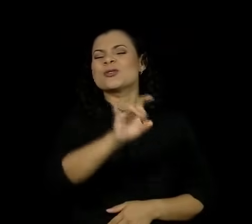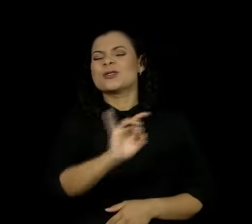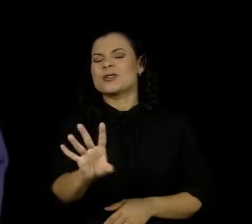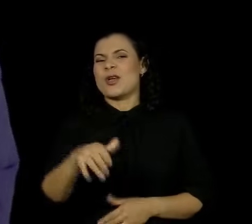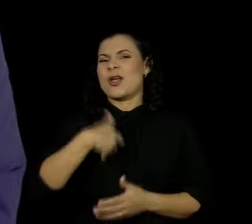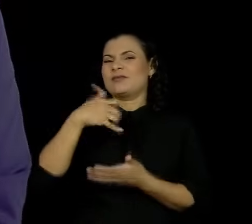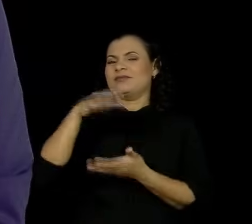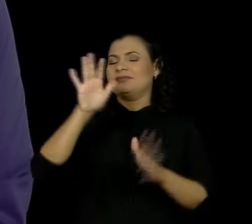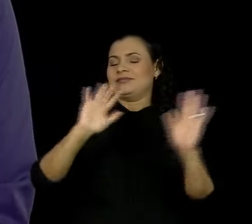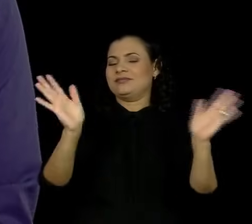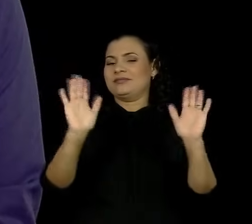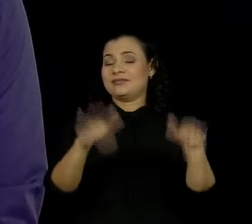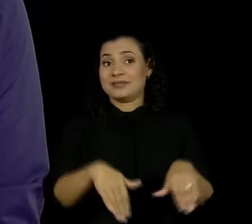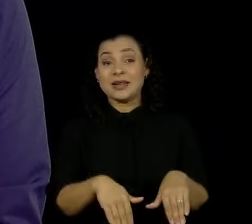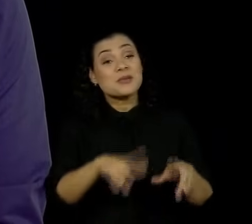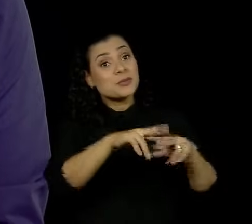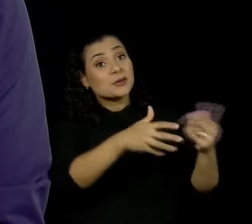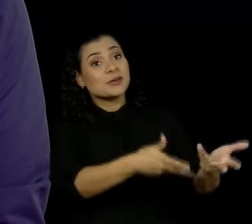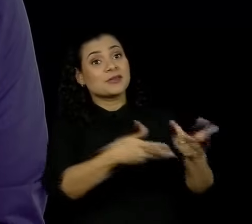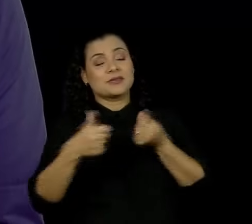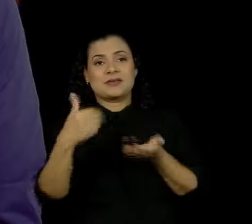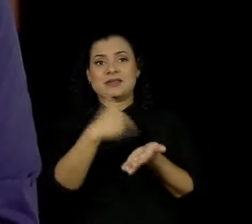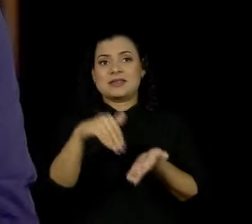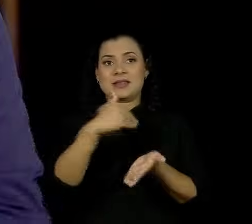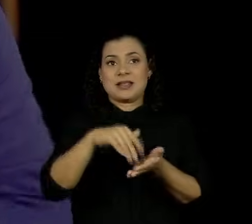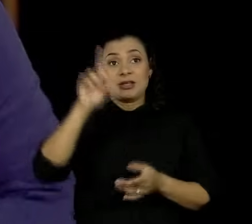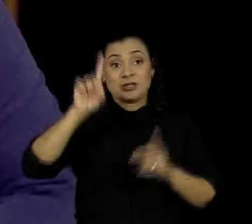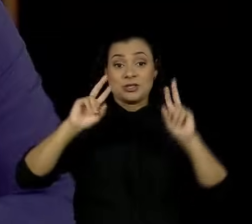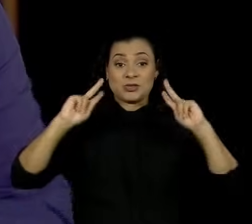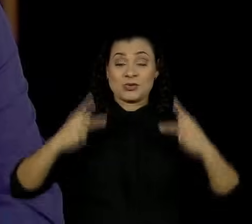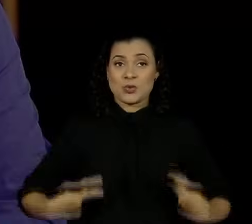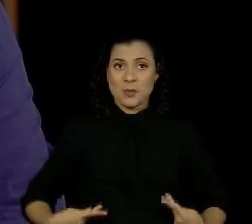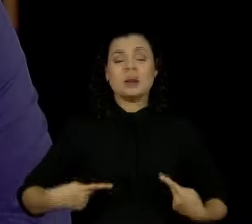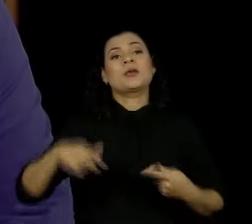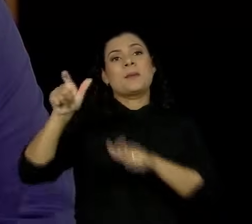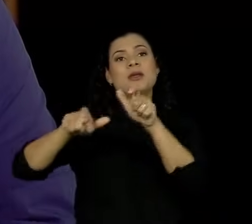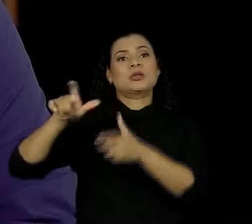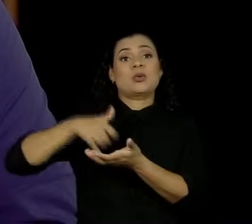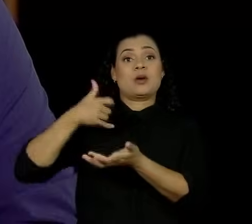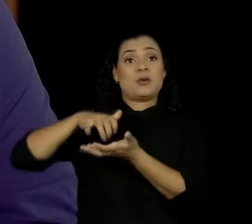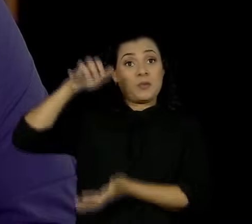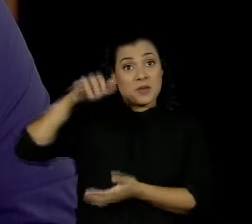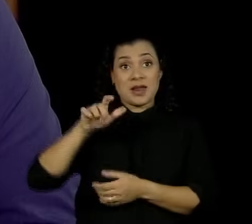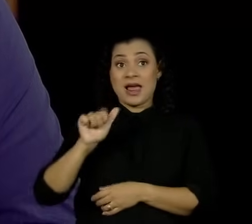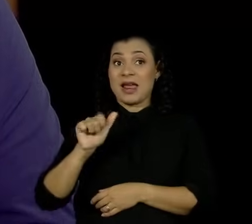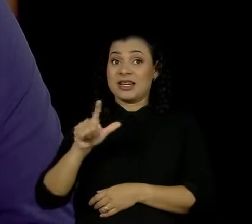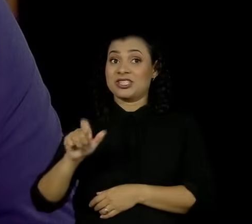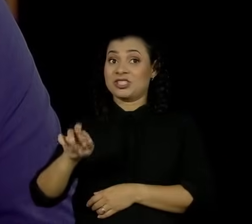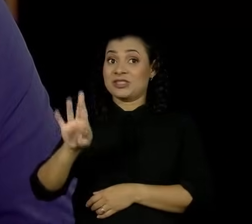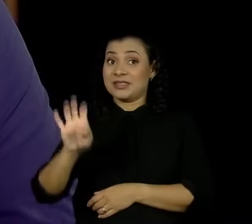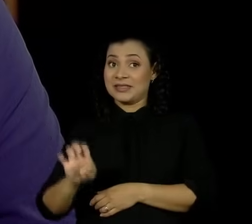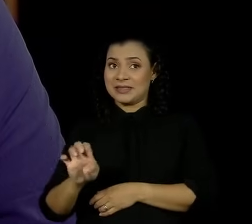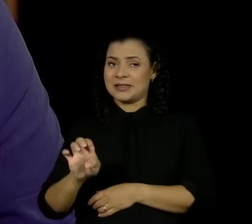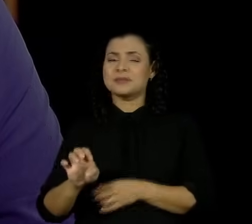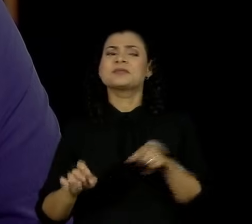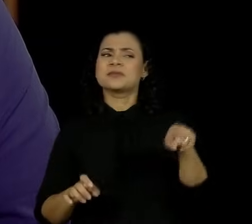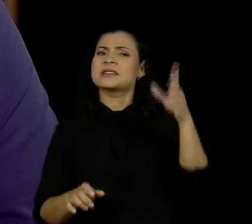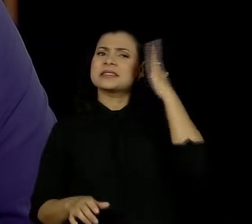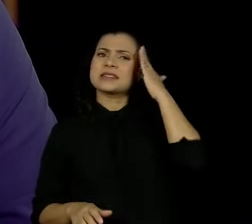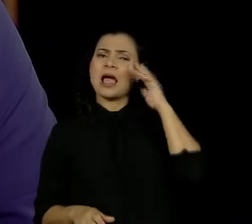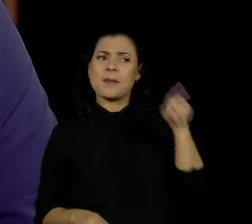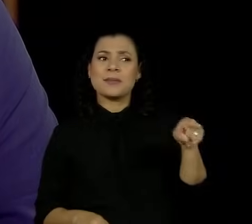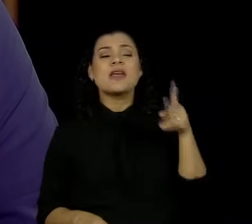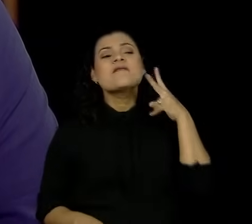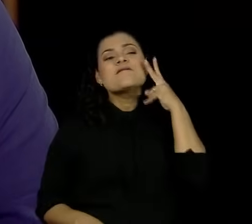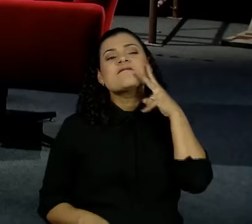convidado, Alexandre da Silva, secretário nacional dos Direitos Humanos da Pessoa Idosa, deve saber. O Alexandre, além do vinho